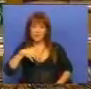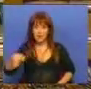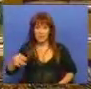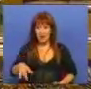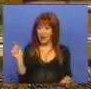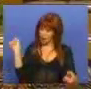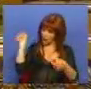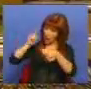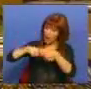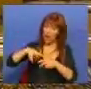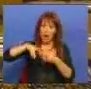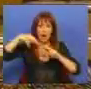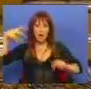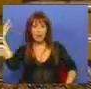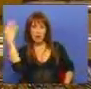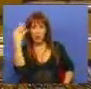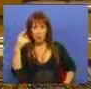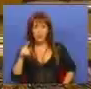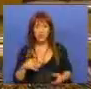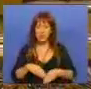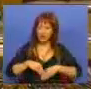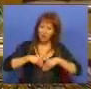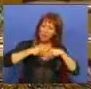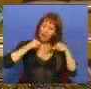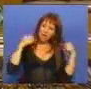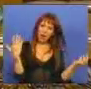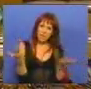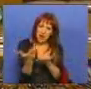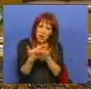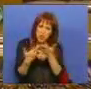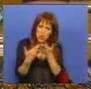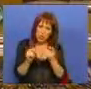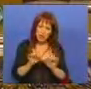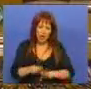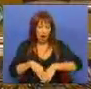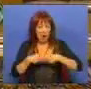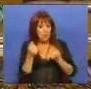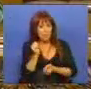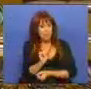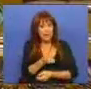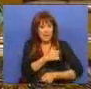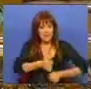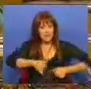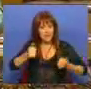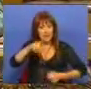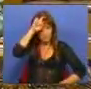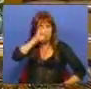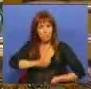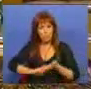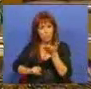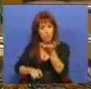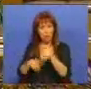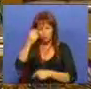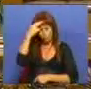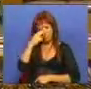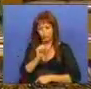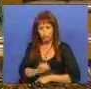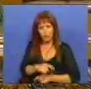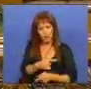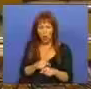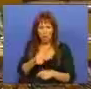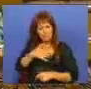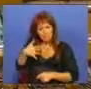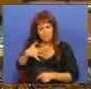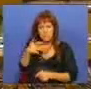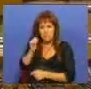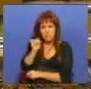na Câmara Municipal do Porto, a alma do negócio é hoje a alma da cidade, a sua memória, a sua história, o seu